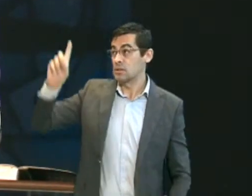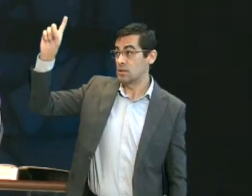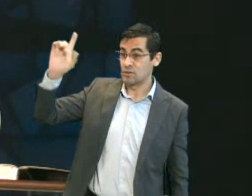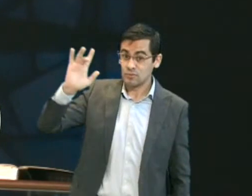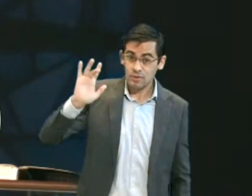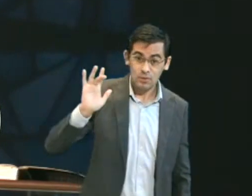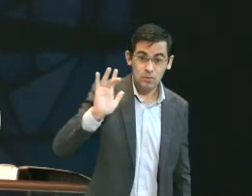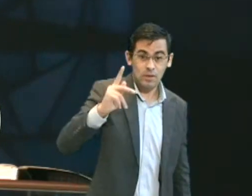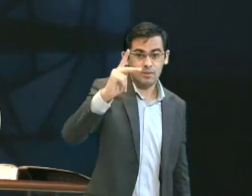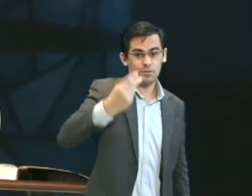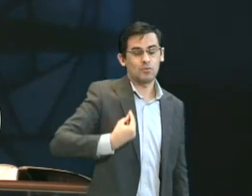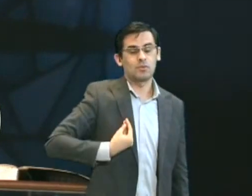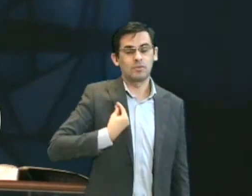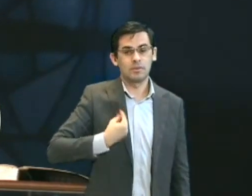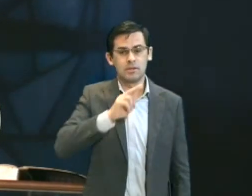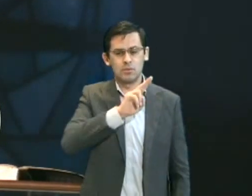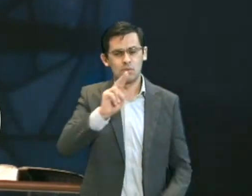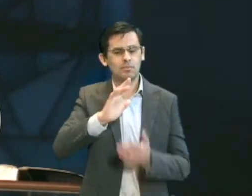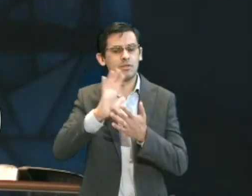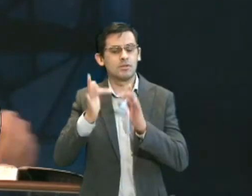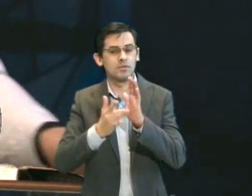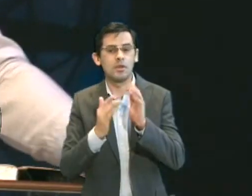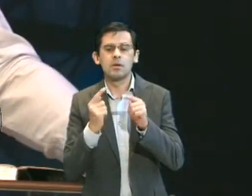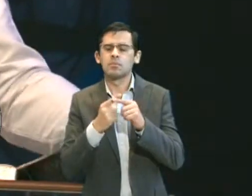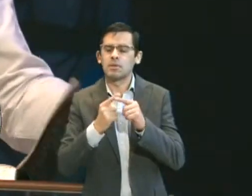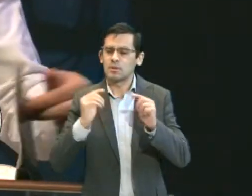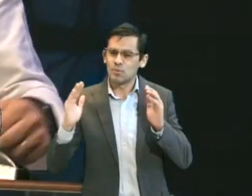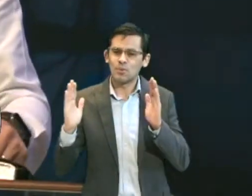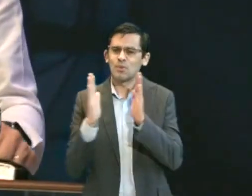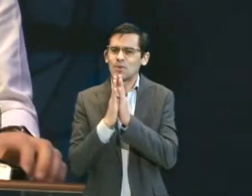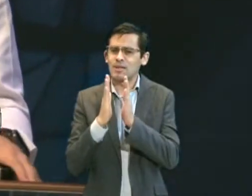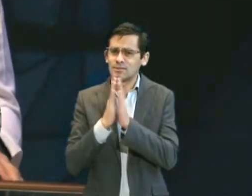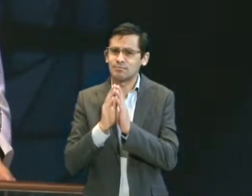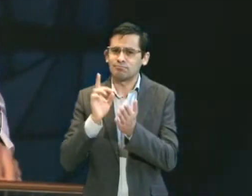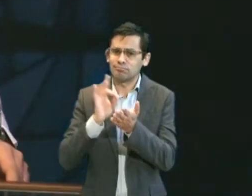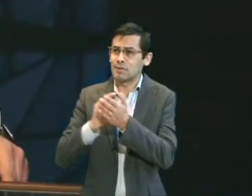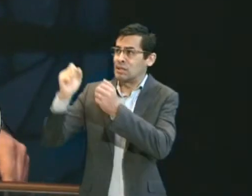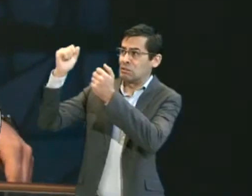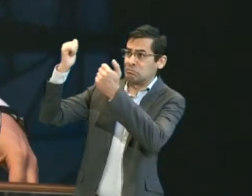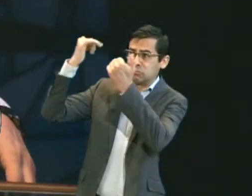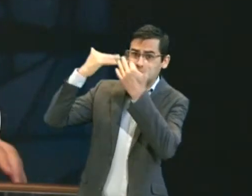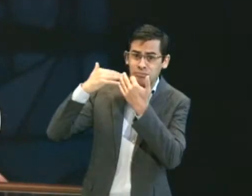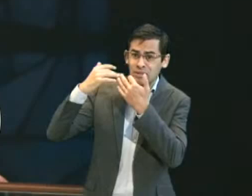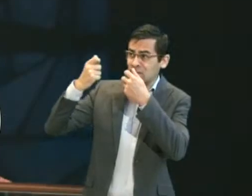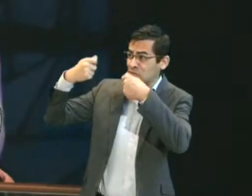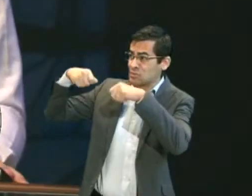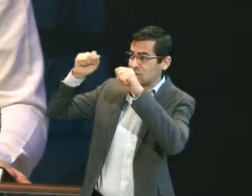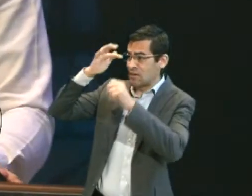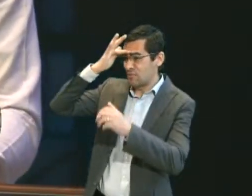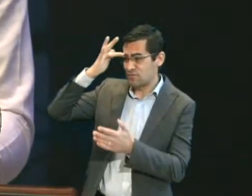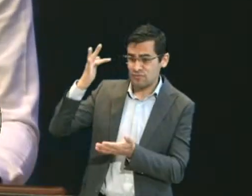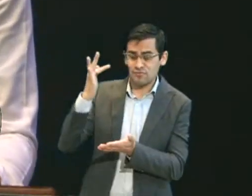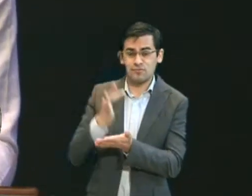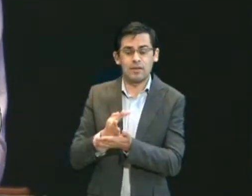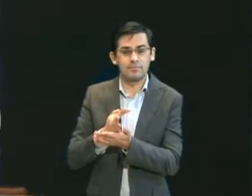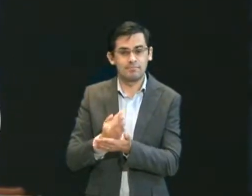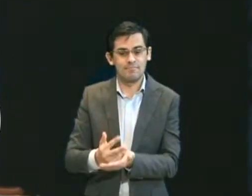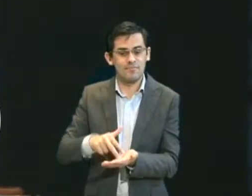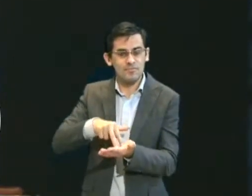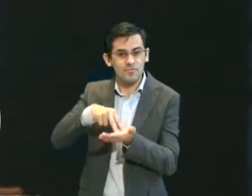nome de Jesus. A oração é uma bênção que suscita fé nos nossos